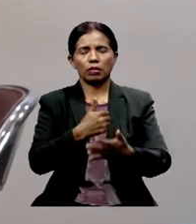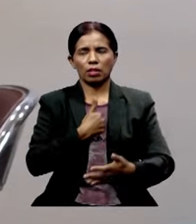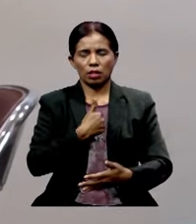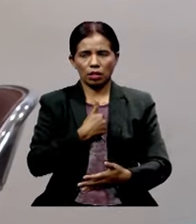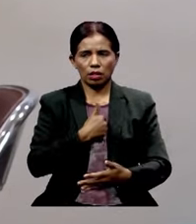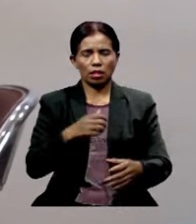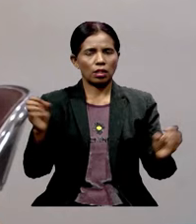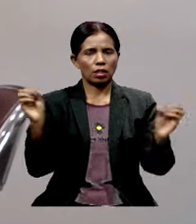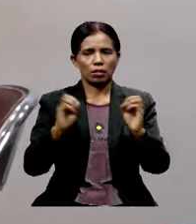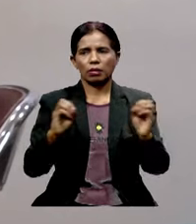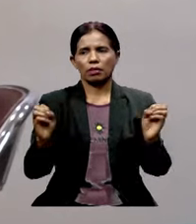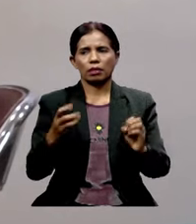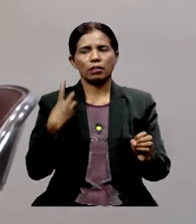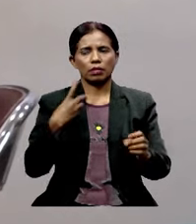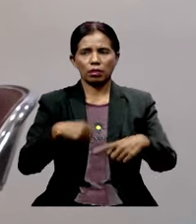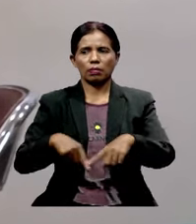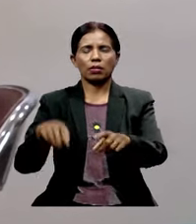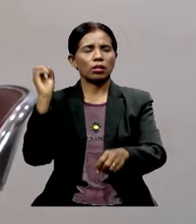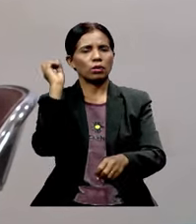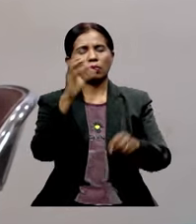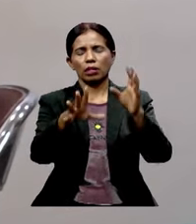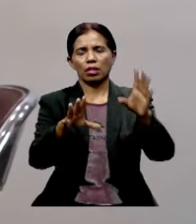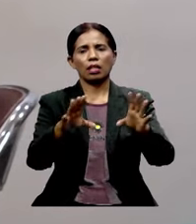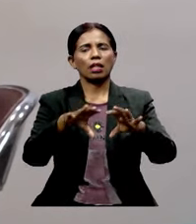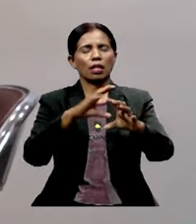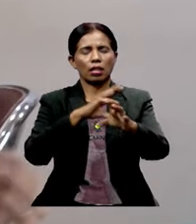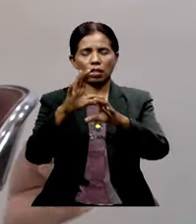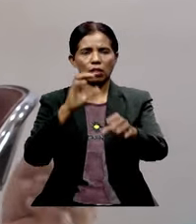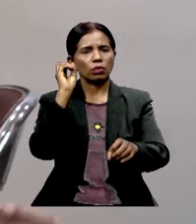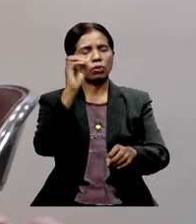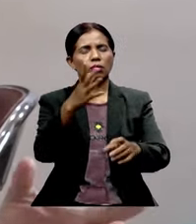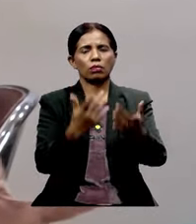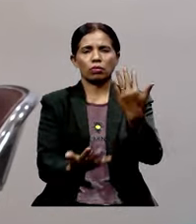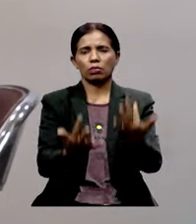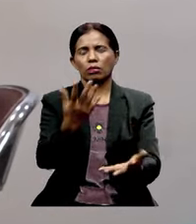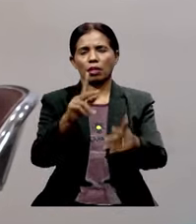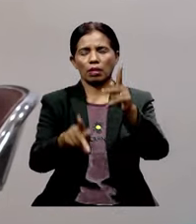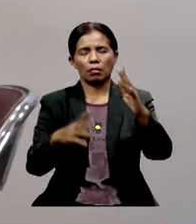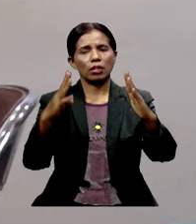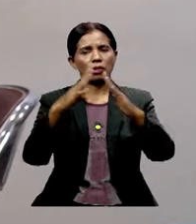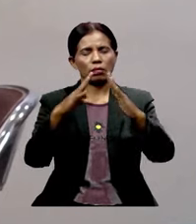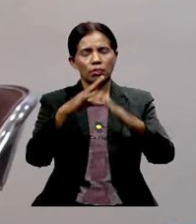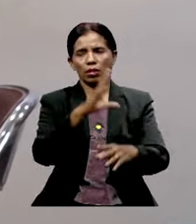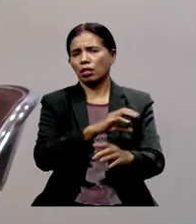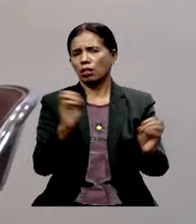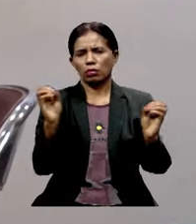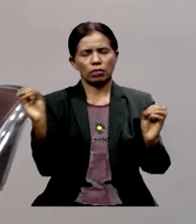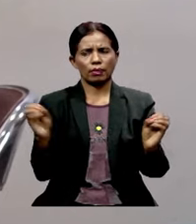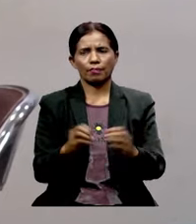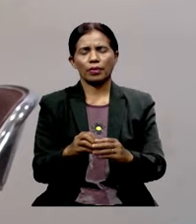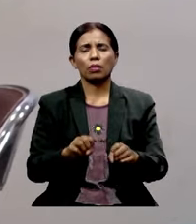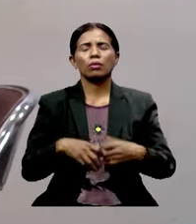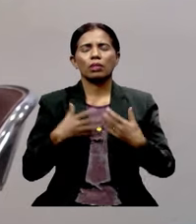os bate, lá os dignidade saiba, tudo a fera careta, tudo a fera nenhuma, sunu careta, sunu mal. Lá os irne, a tu